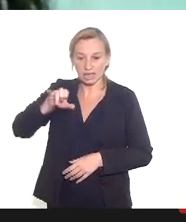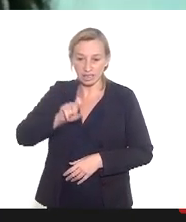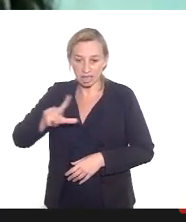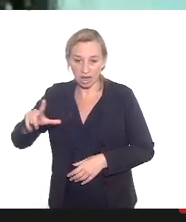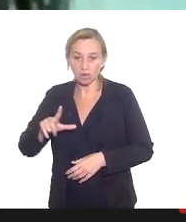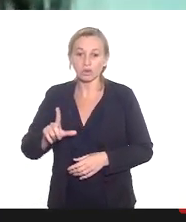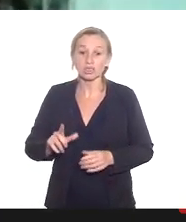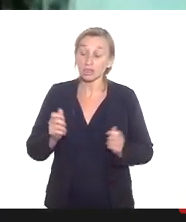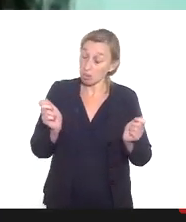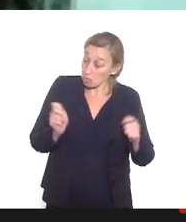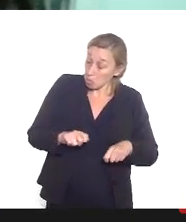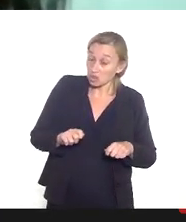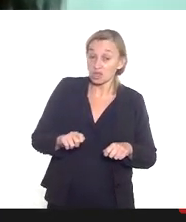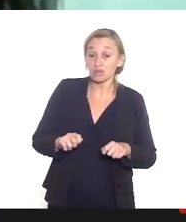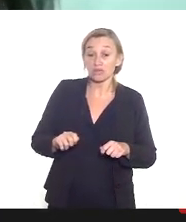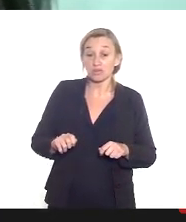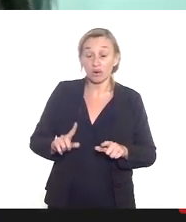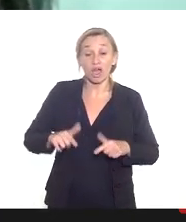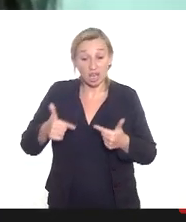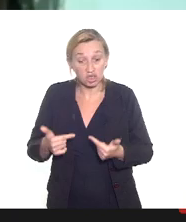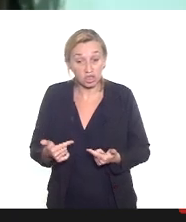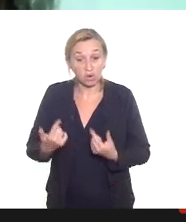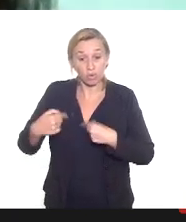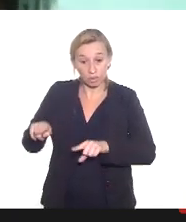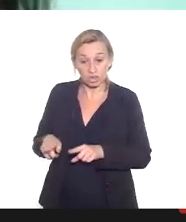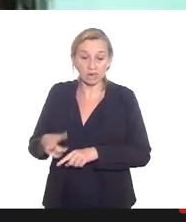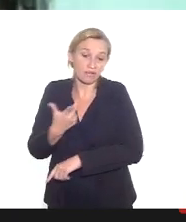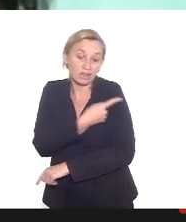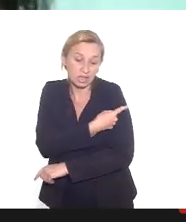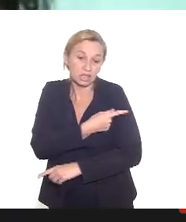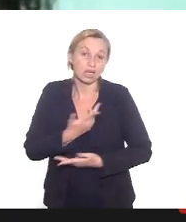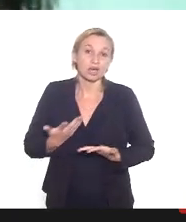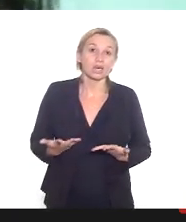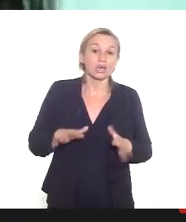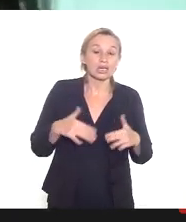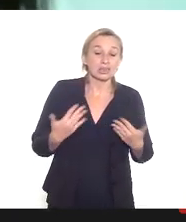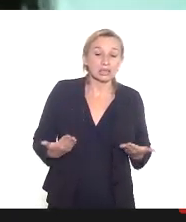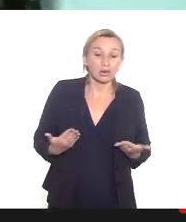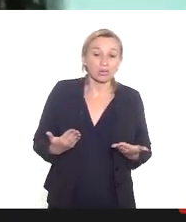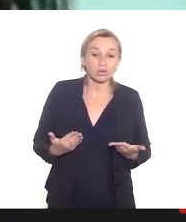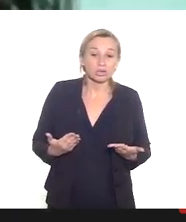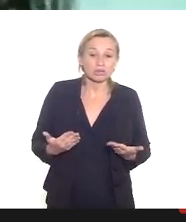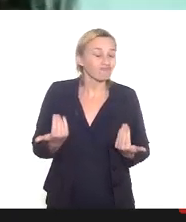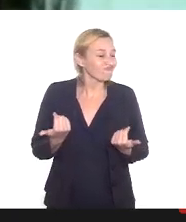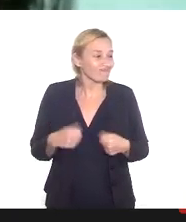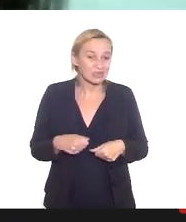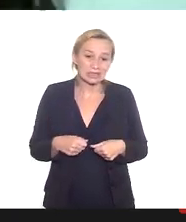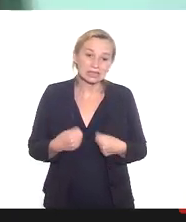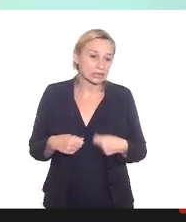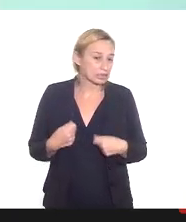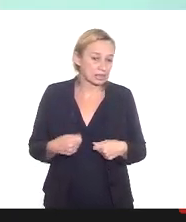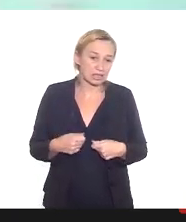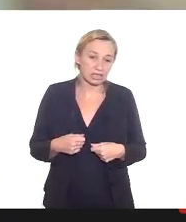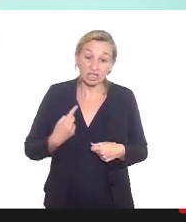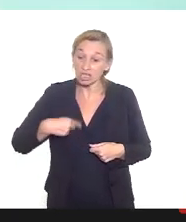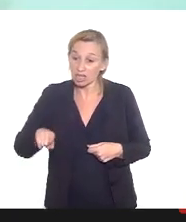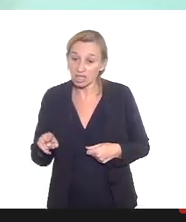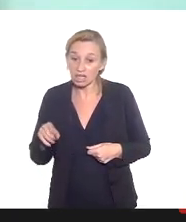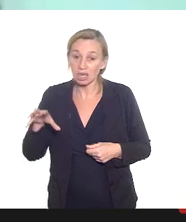dessa possível reação adversa vacinação então ela não não necessita aí no na